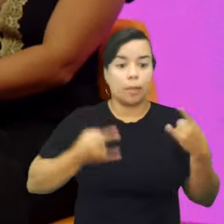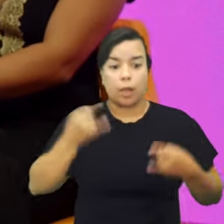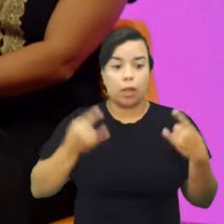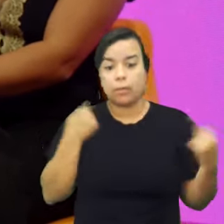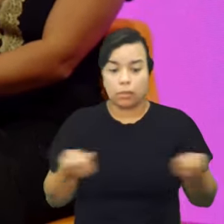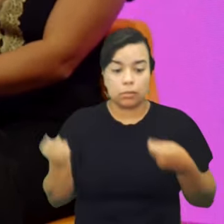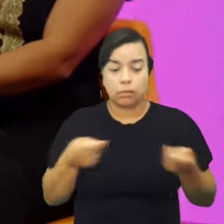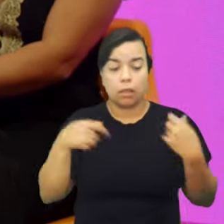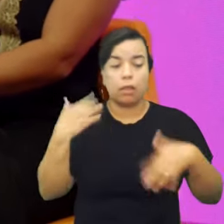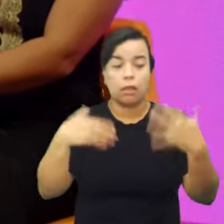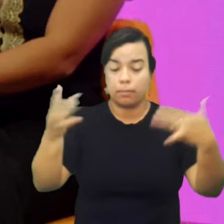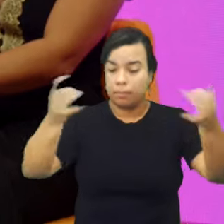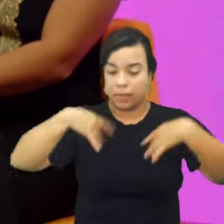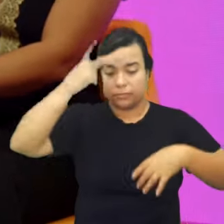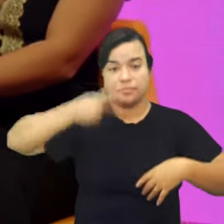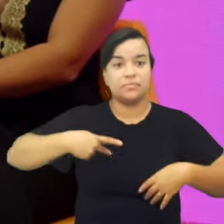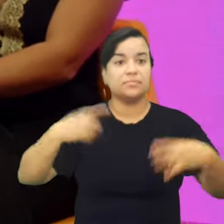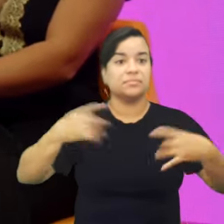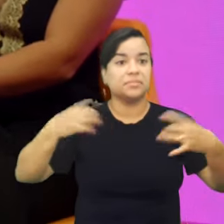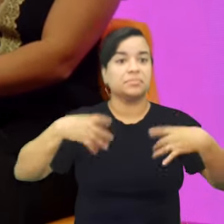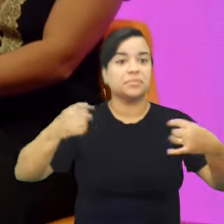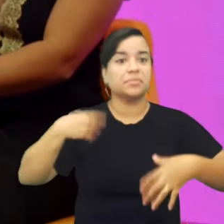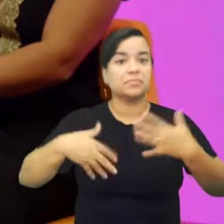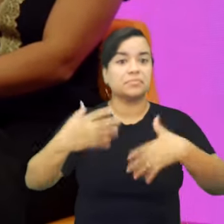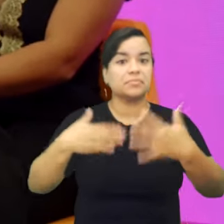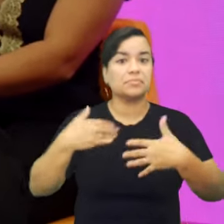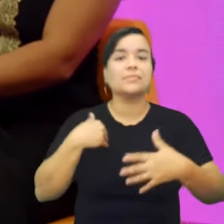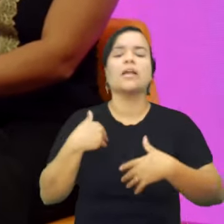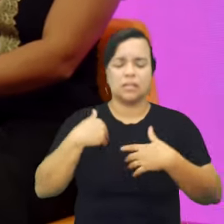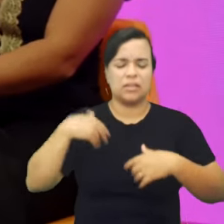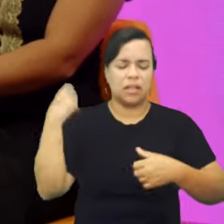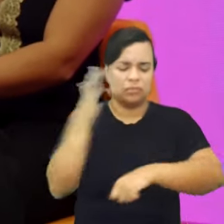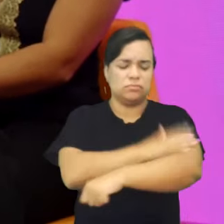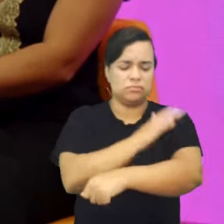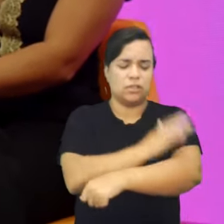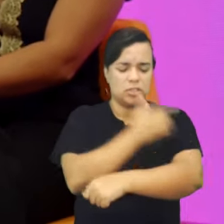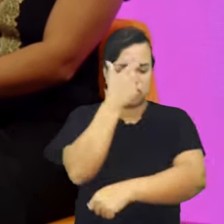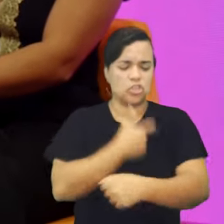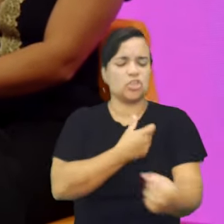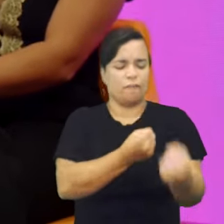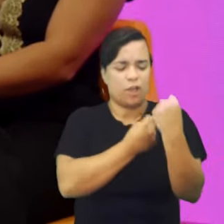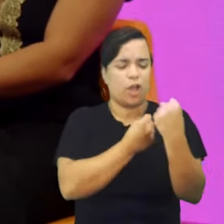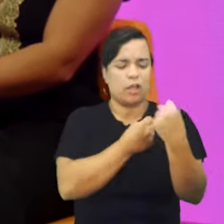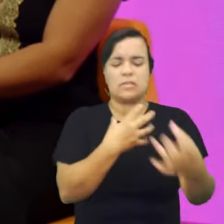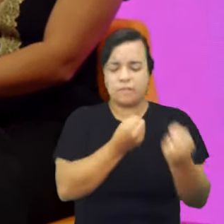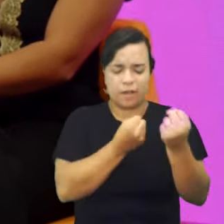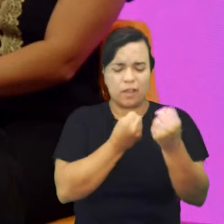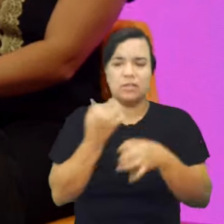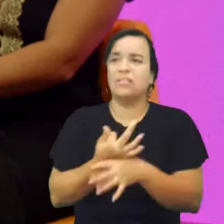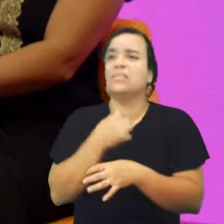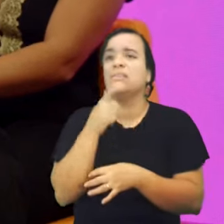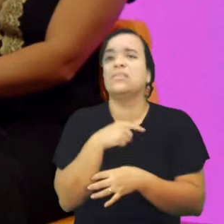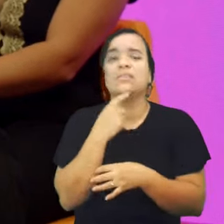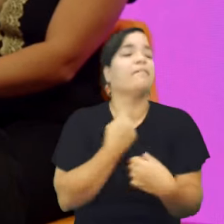gente vai se afastando da gente. Exatamente. A gente e vai querendo colocar esse papel de guerreira. É isso. Eu sou guerreira, tá lá, não tá aguentando, mas eu sou guerreira. Eu sou guerreira.